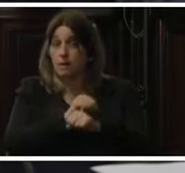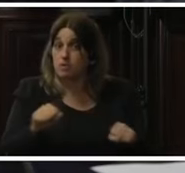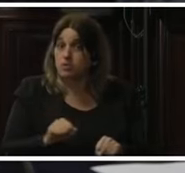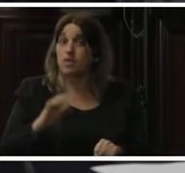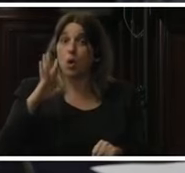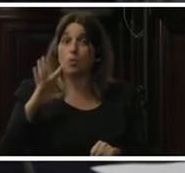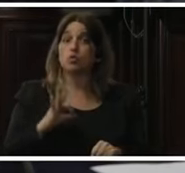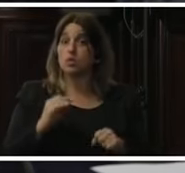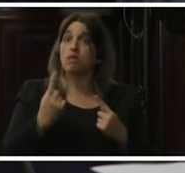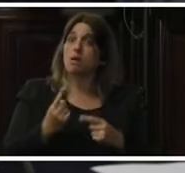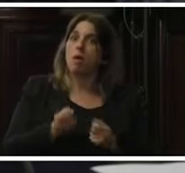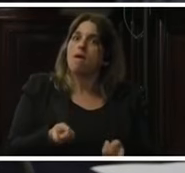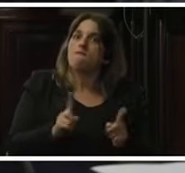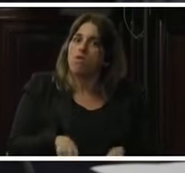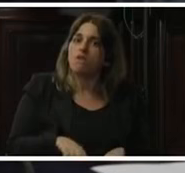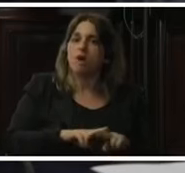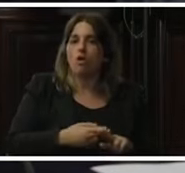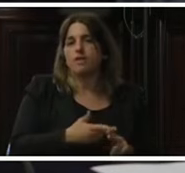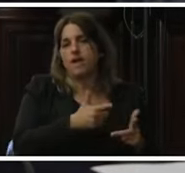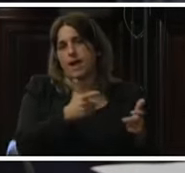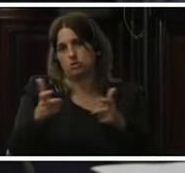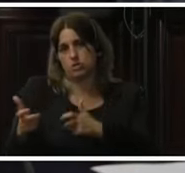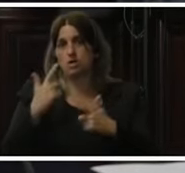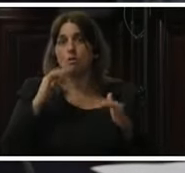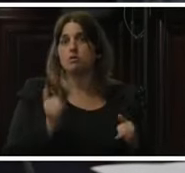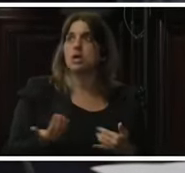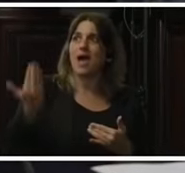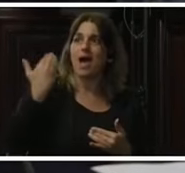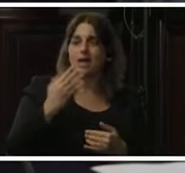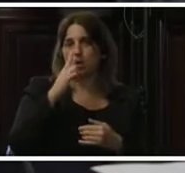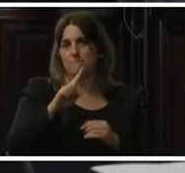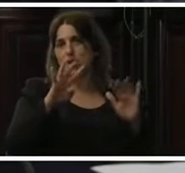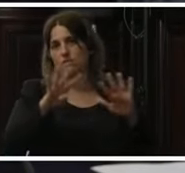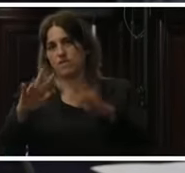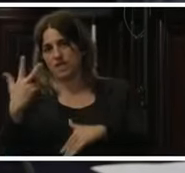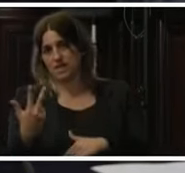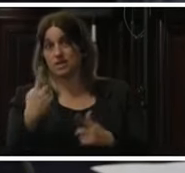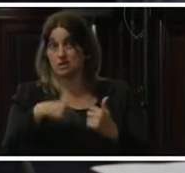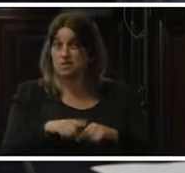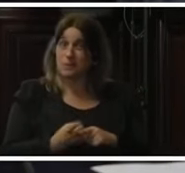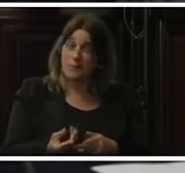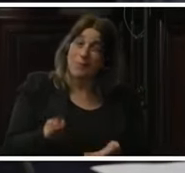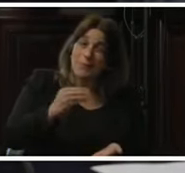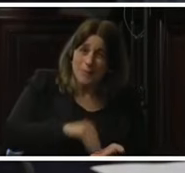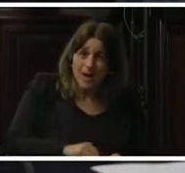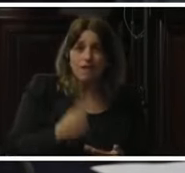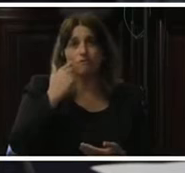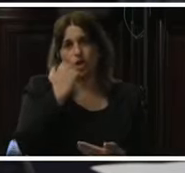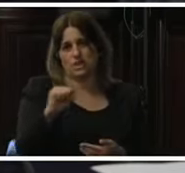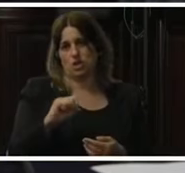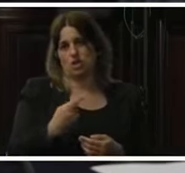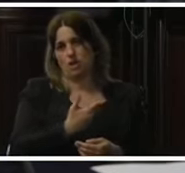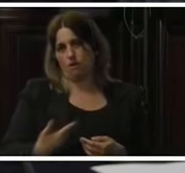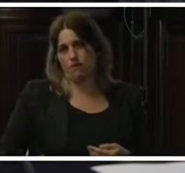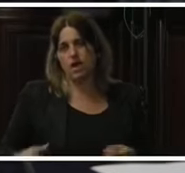como massacre de racismo ocorrido em 93 como complemento às violações do governo federal editou parecer jurídico número